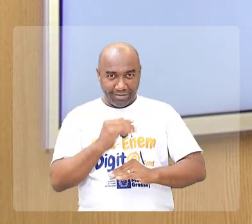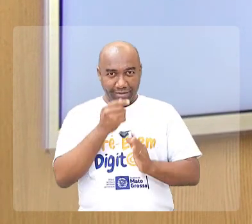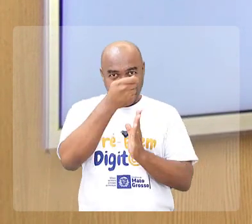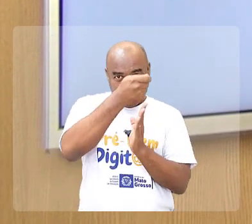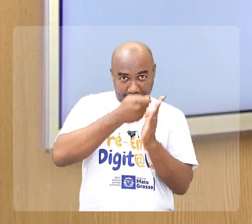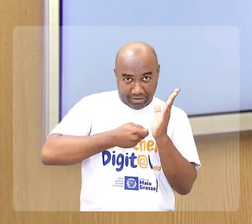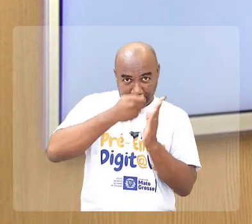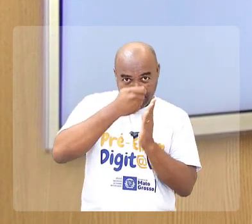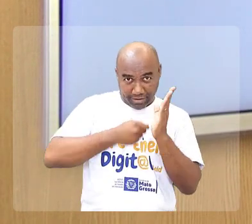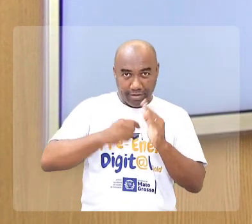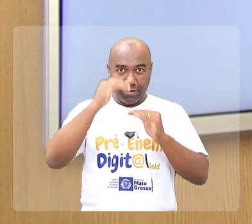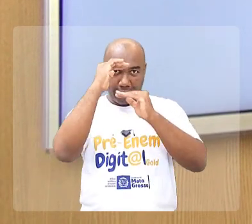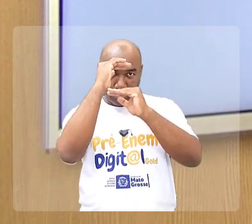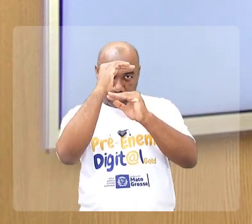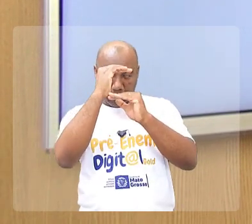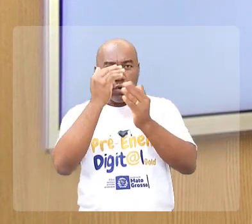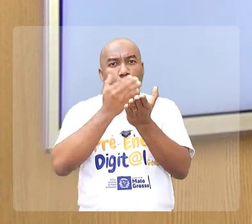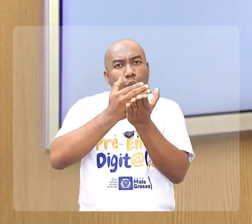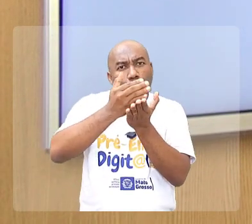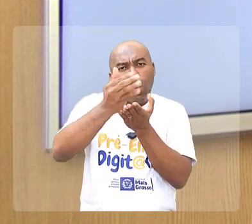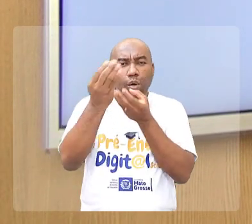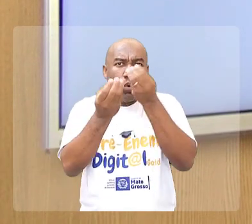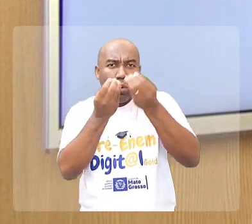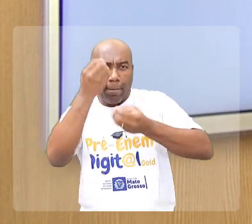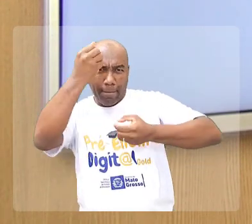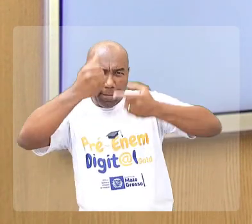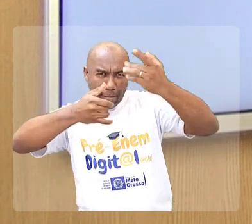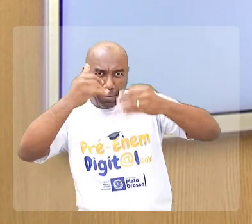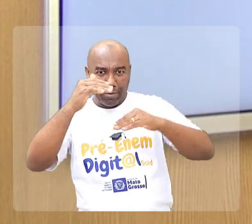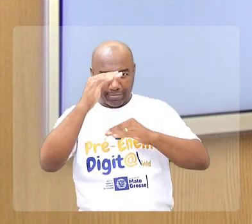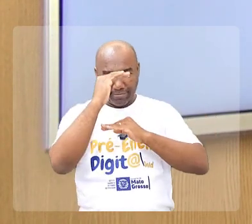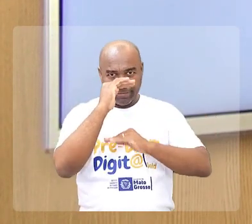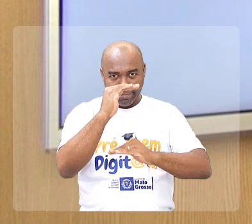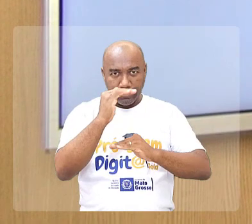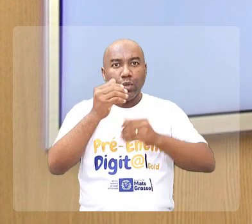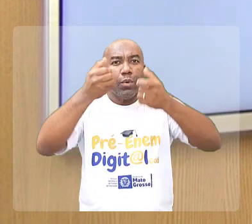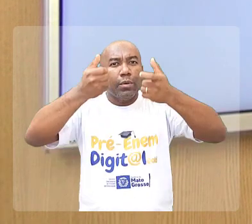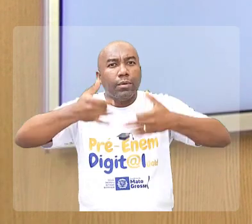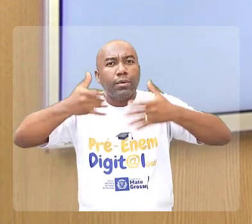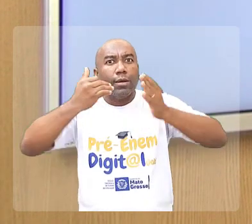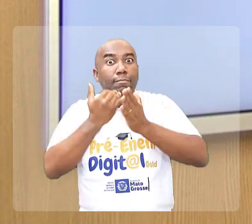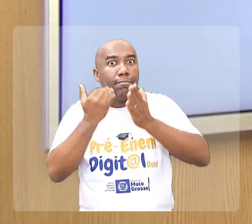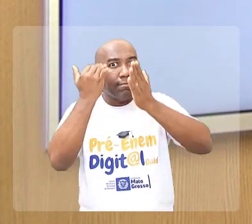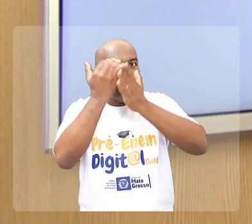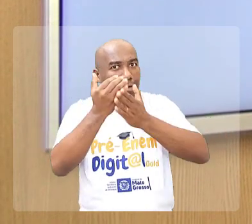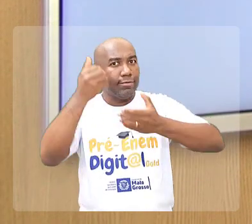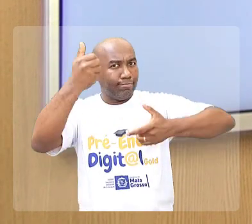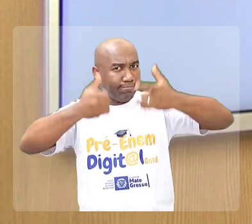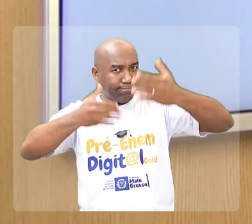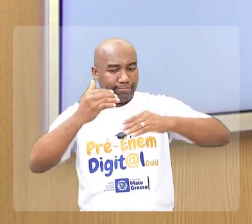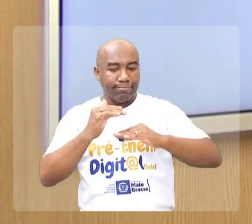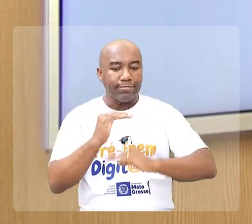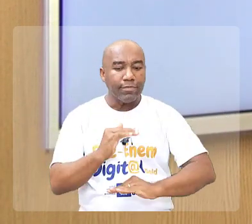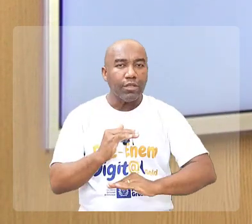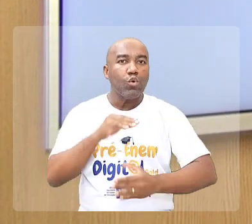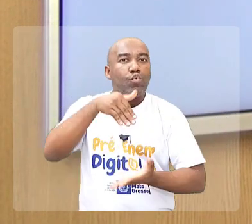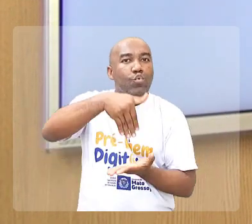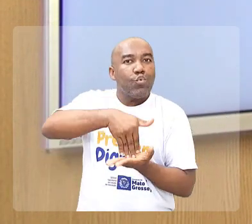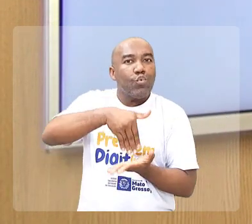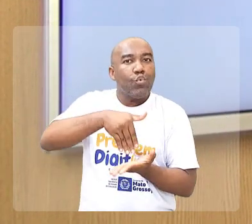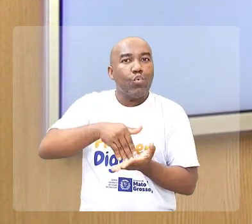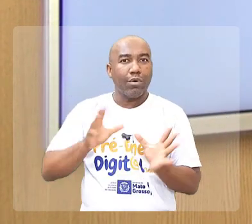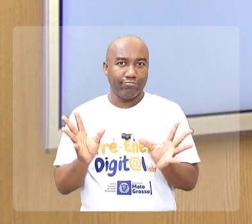desenvolvimento, sobre repertório, sobre argumentação, ali tinha a ver com da primeira linha